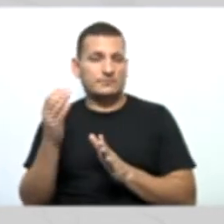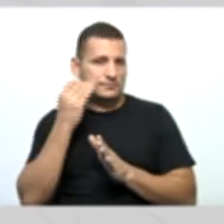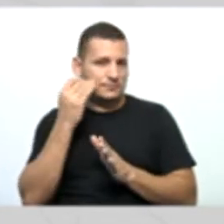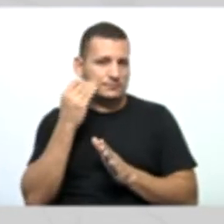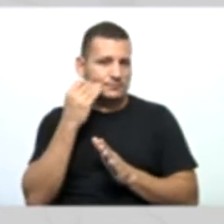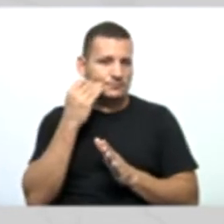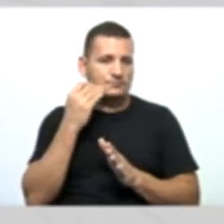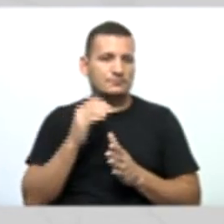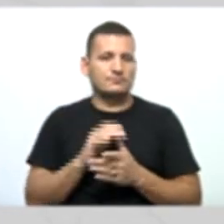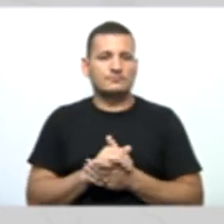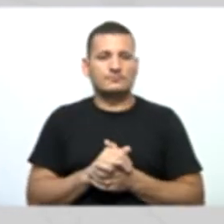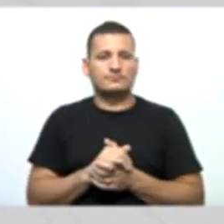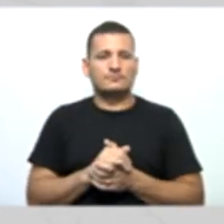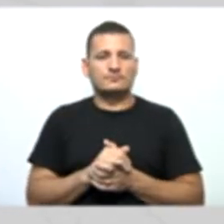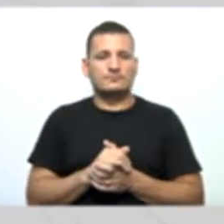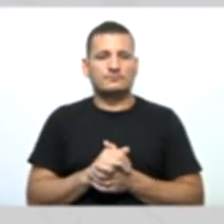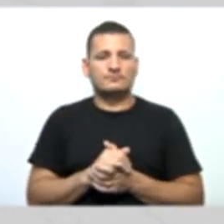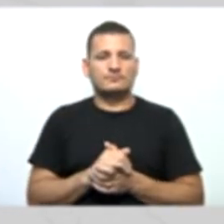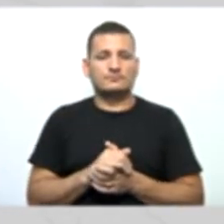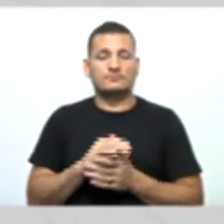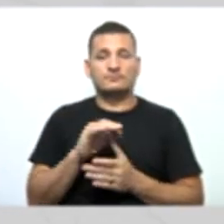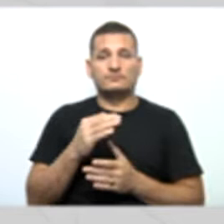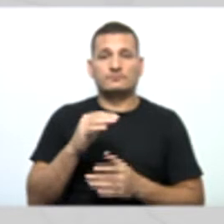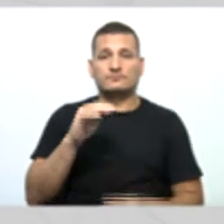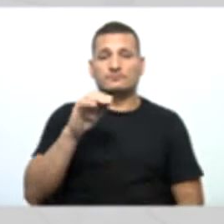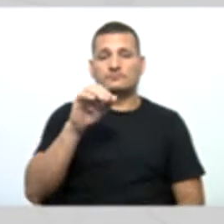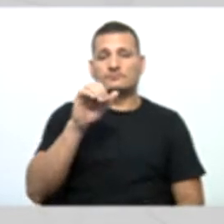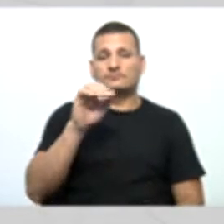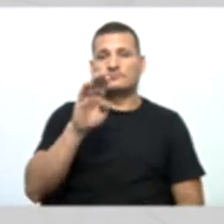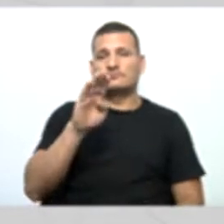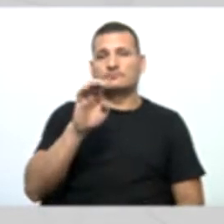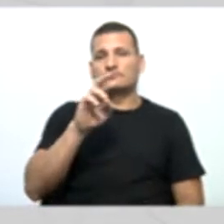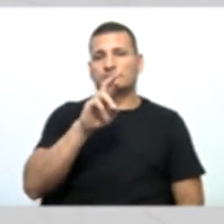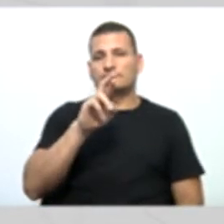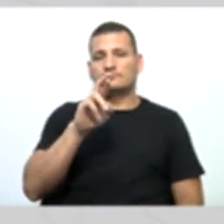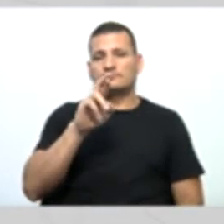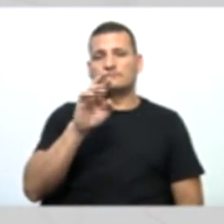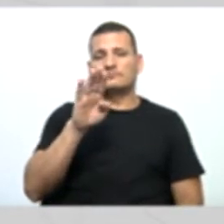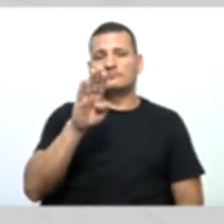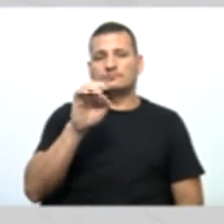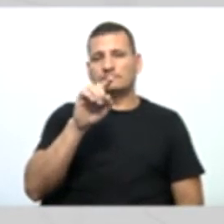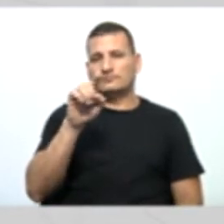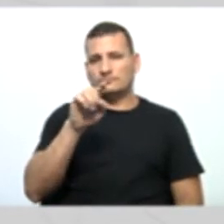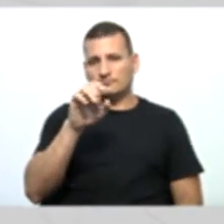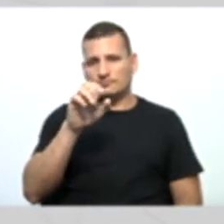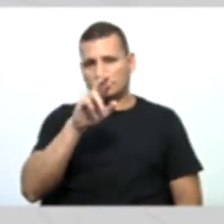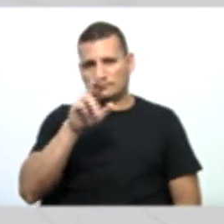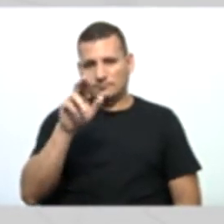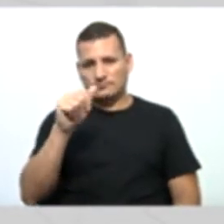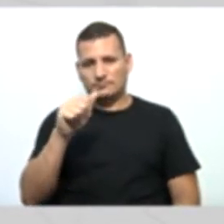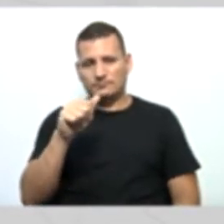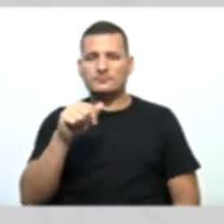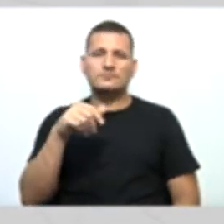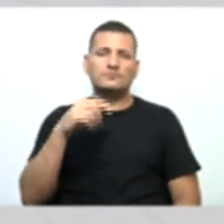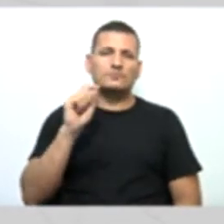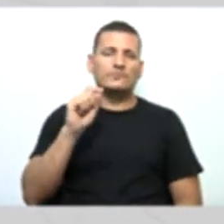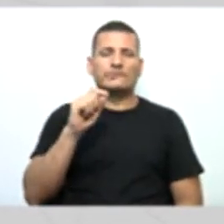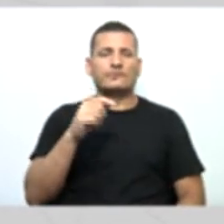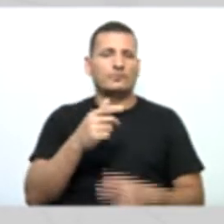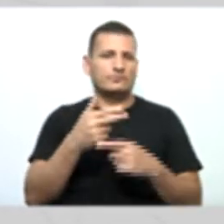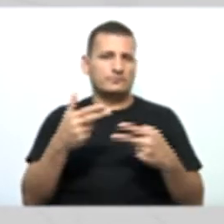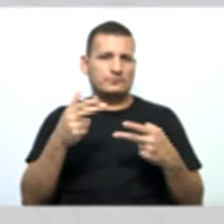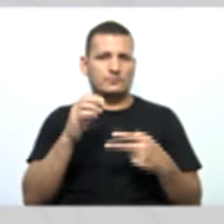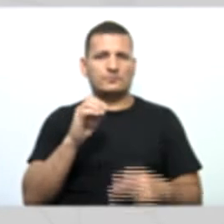Segundo, temos os seguintes princípios da orientação a objeto. Qualquer coisa é um objeto.